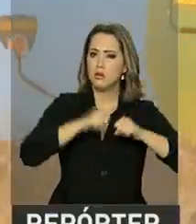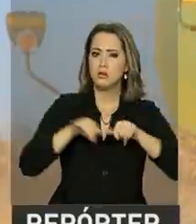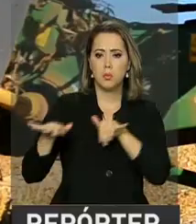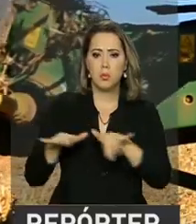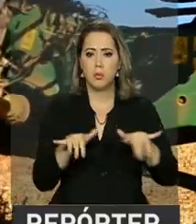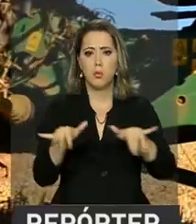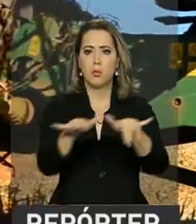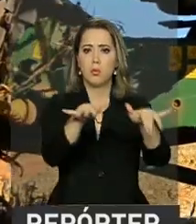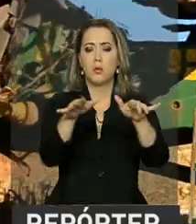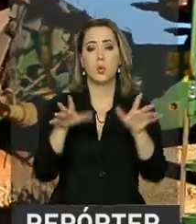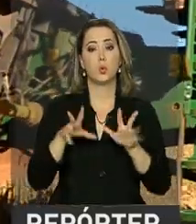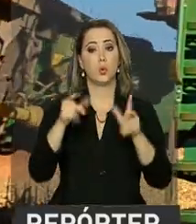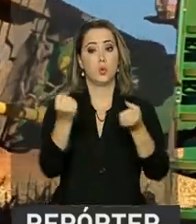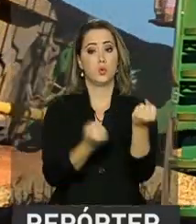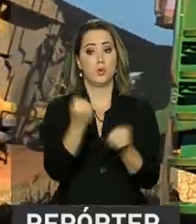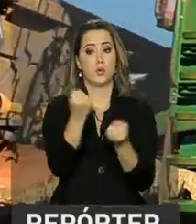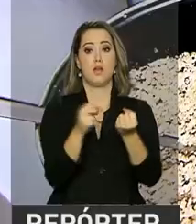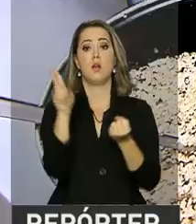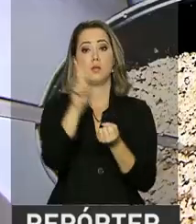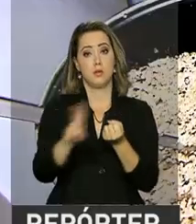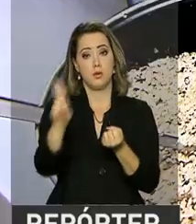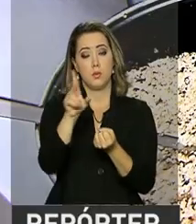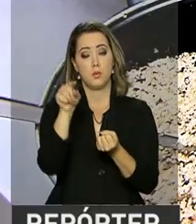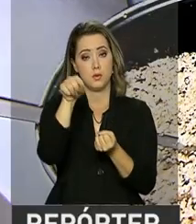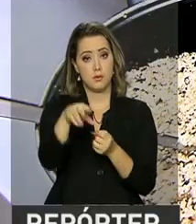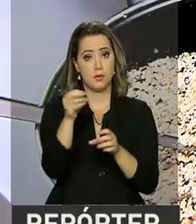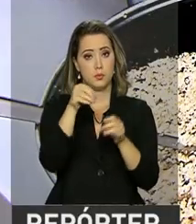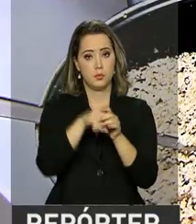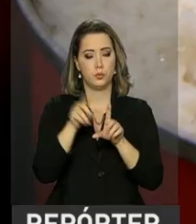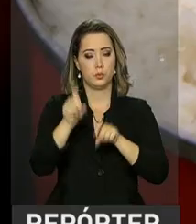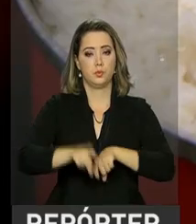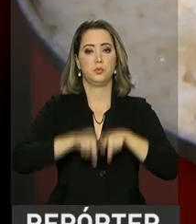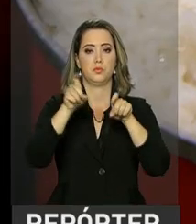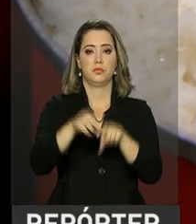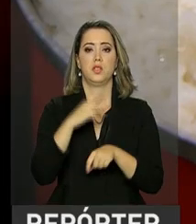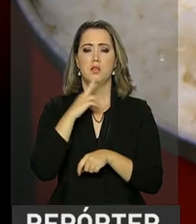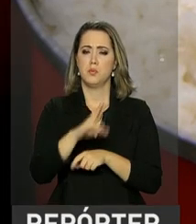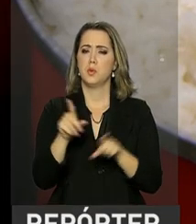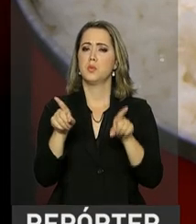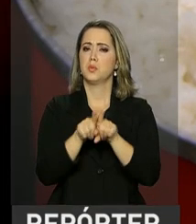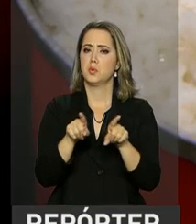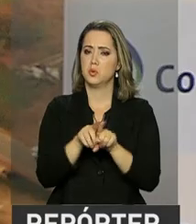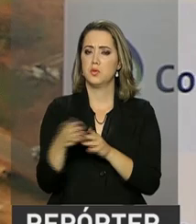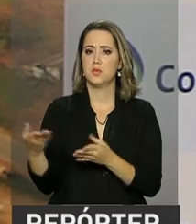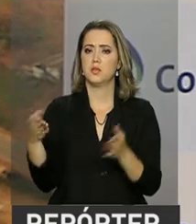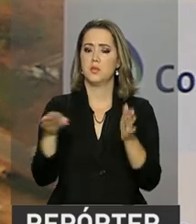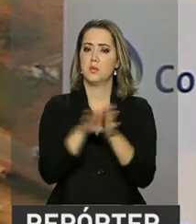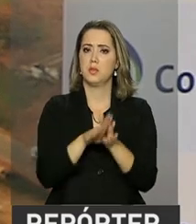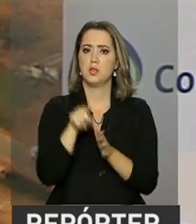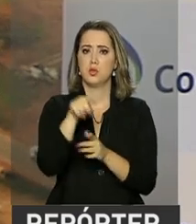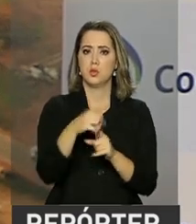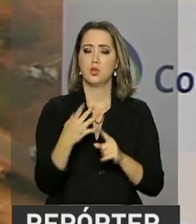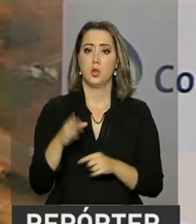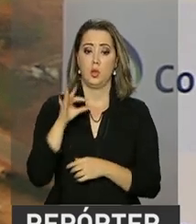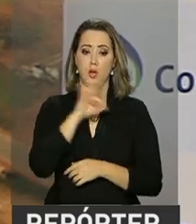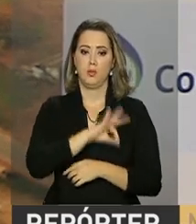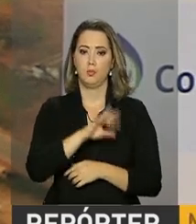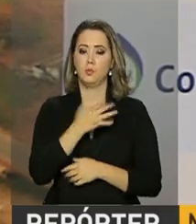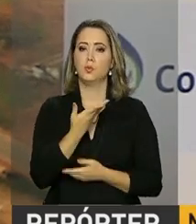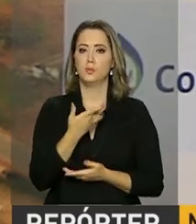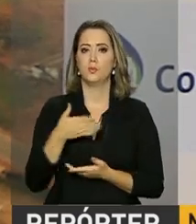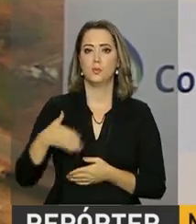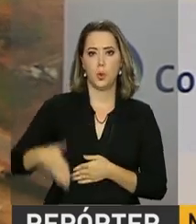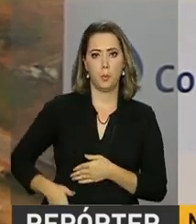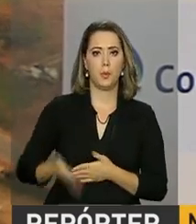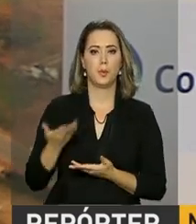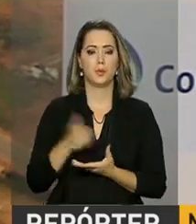usados na agricultura e os resultados positivos também devem chegar no bolso do Consumidor a agricultura Está fazendo muito bem a